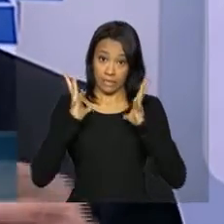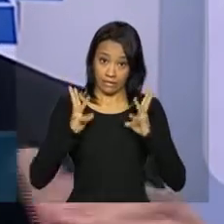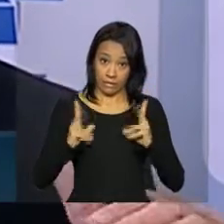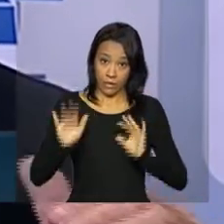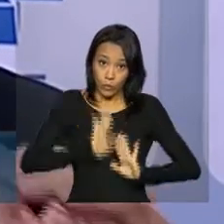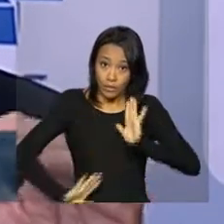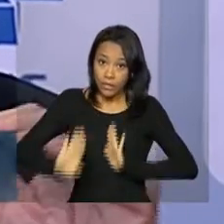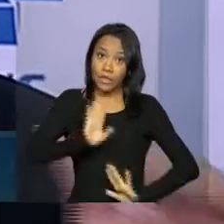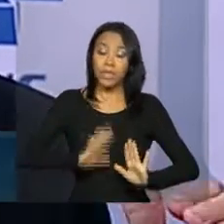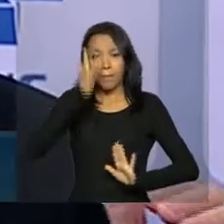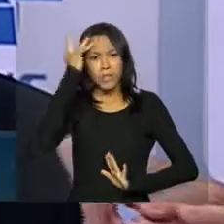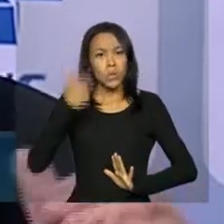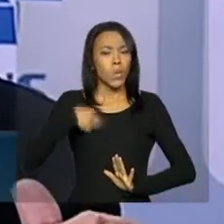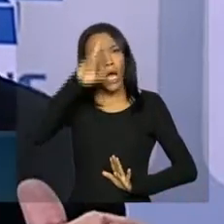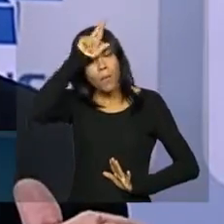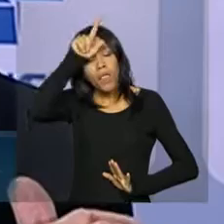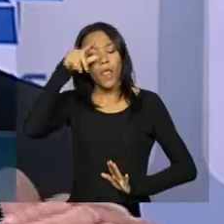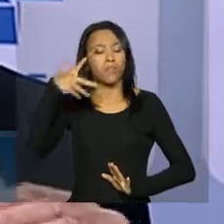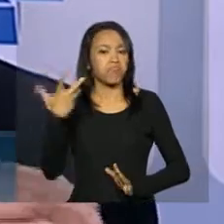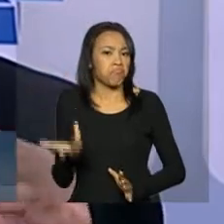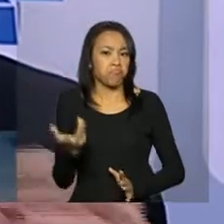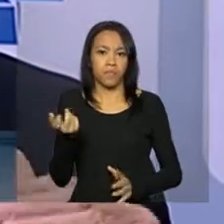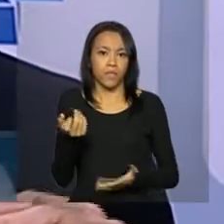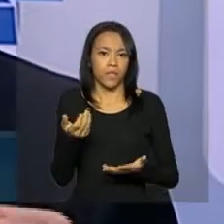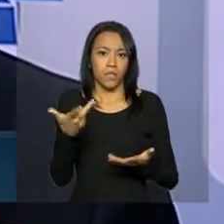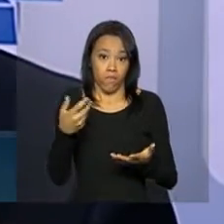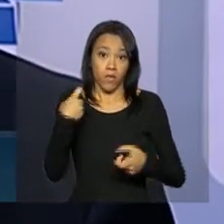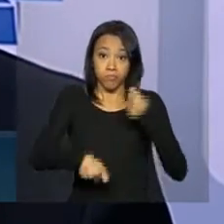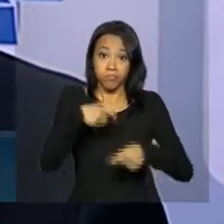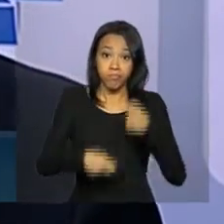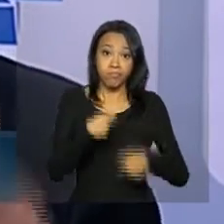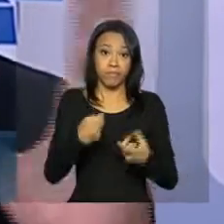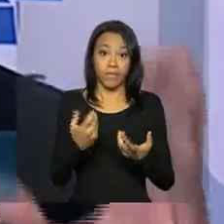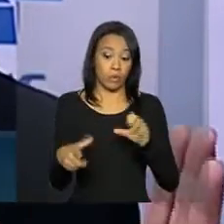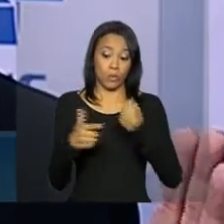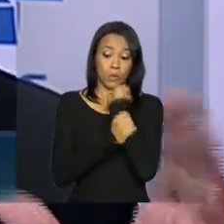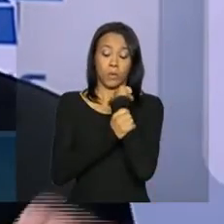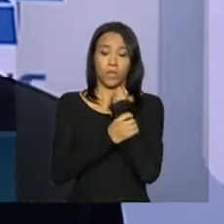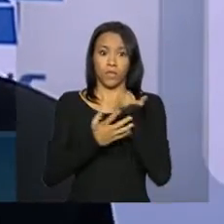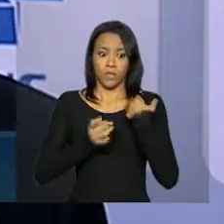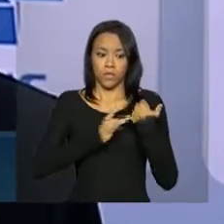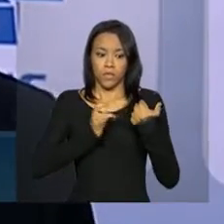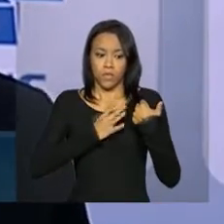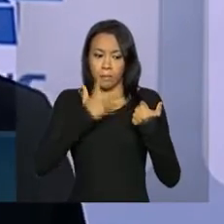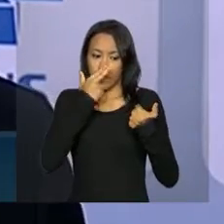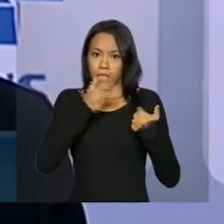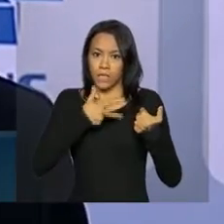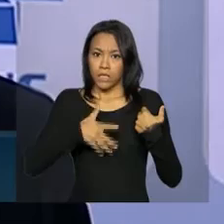Qualquer pessoa que, por um vacilo, um descuido qualquer, praticou sexo inseguro, ficou com receio daquele sexo